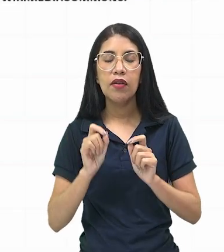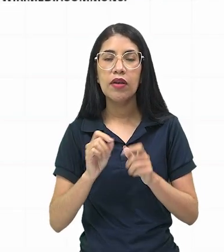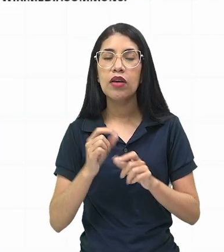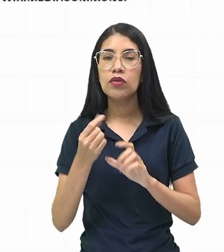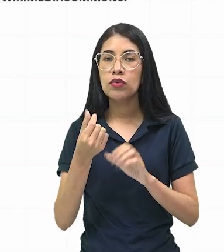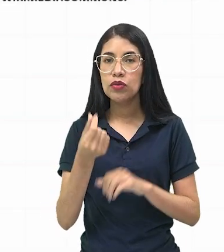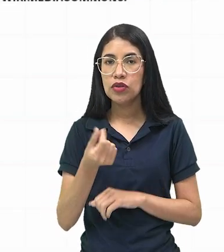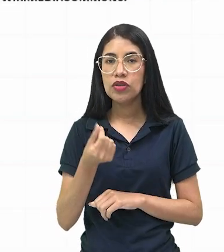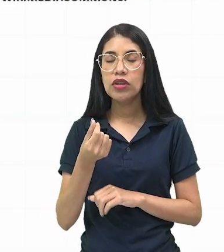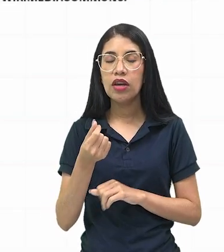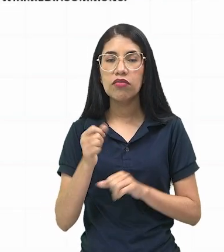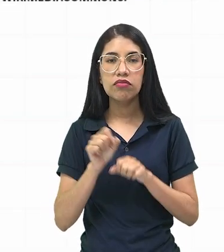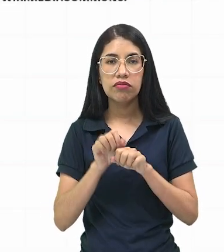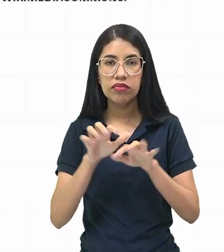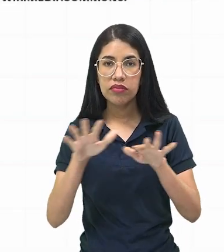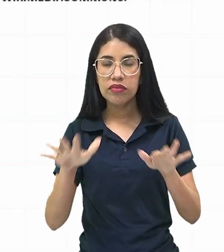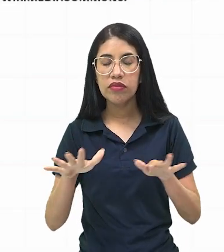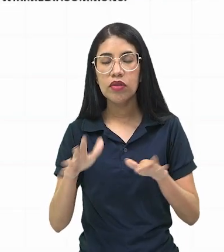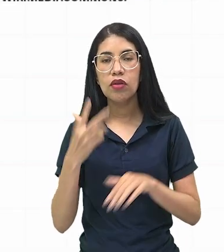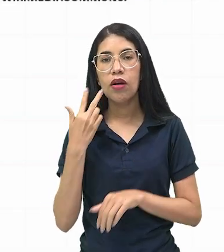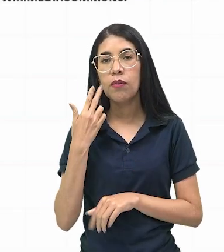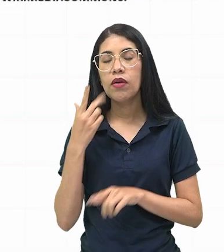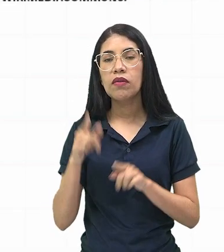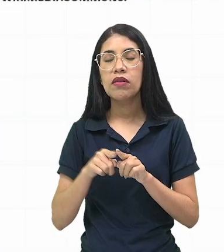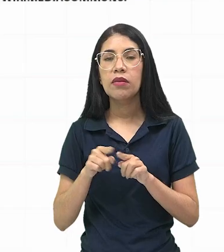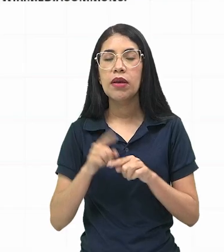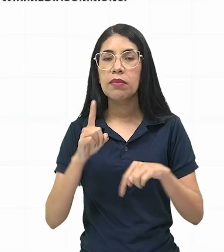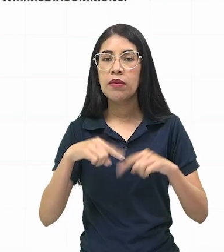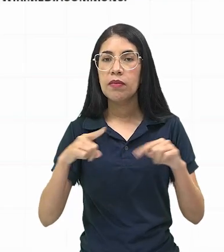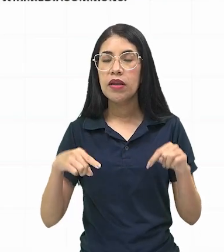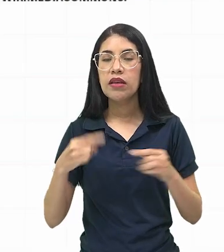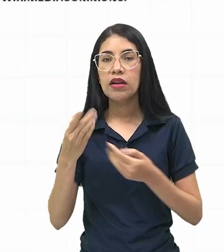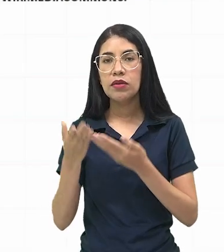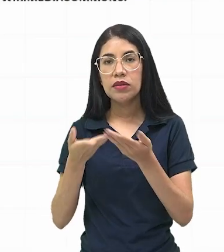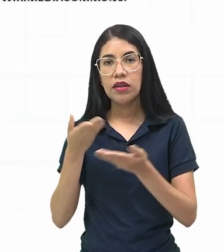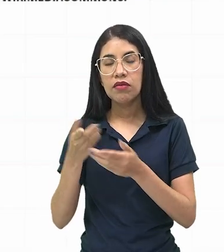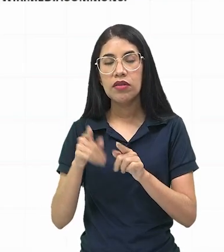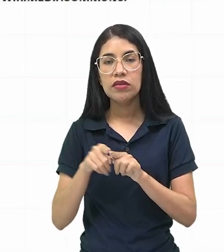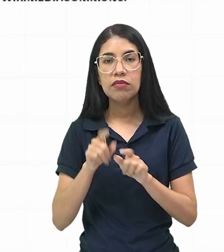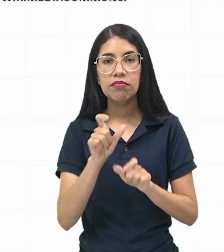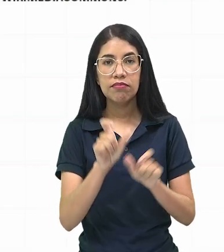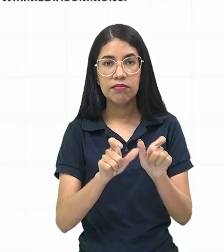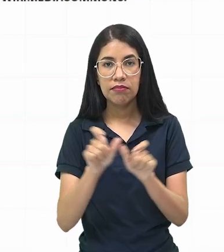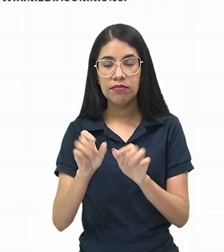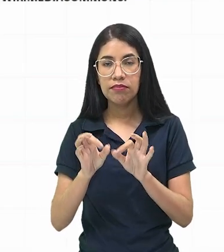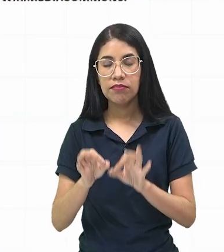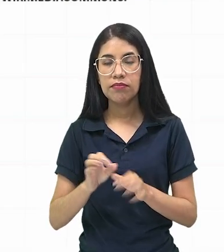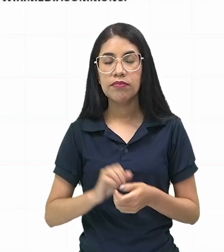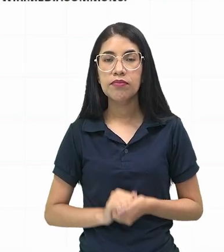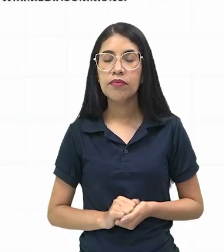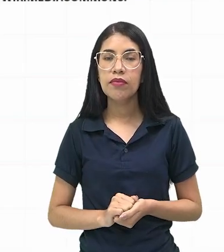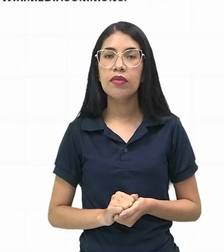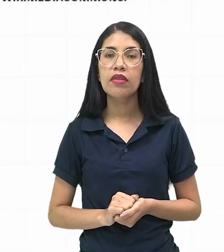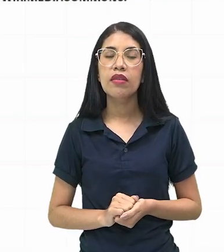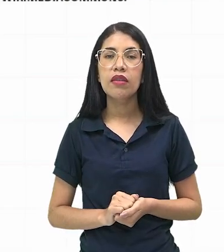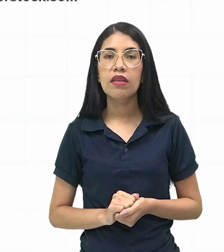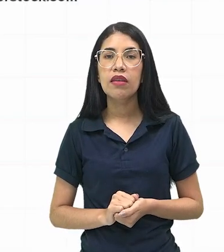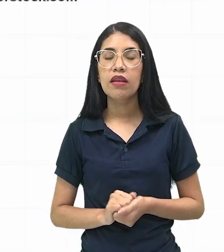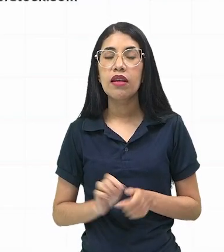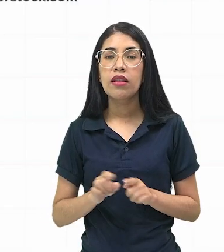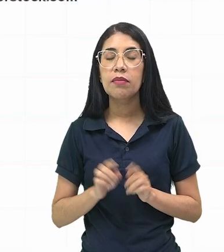é dinheiro, tá? Caso vocês não saibam, mercadorias, serviços e também pessoas. Tudo bem? E a gente tem